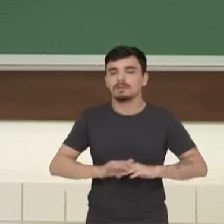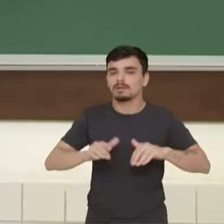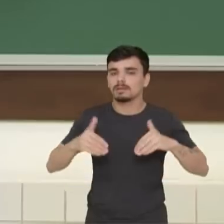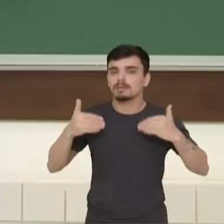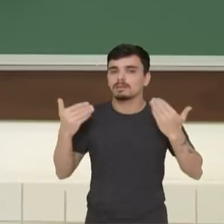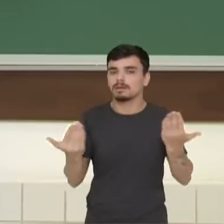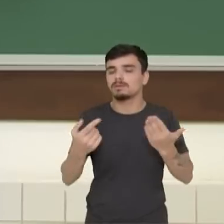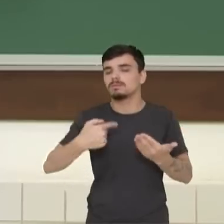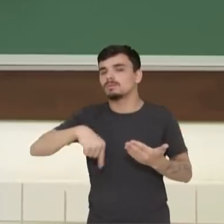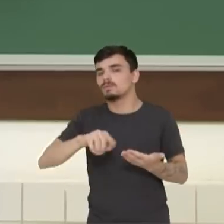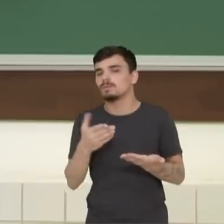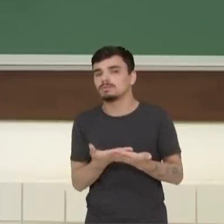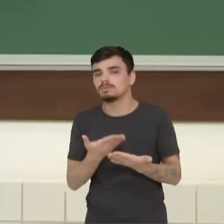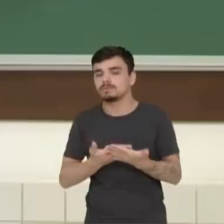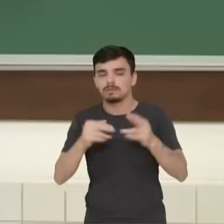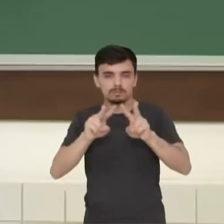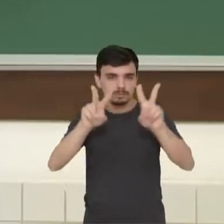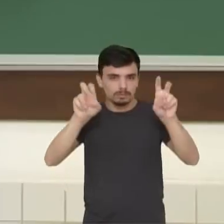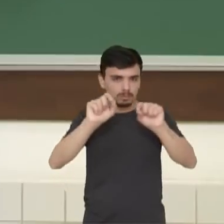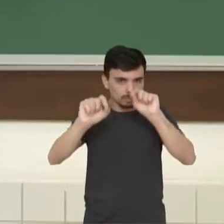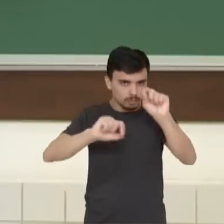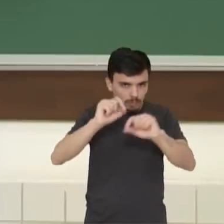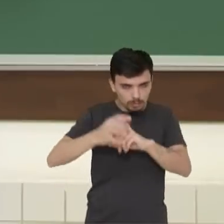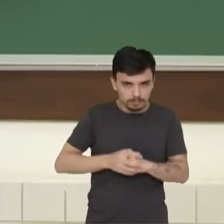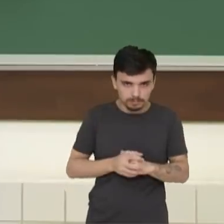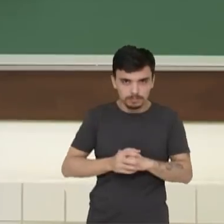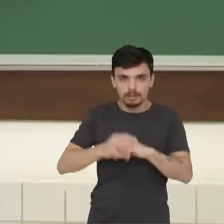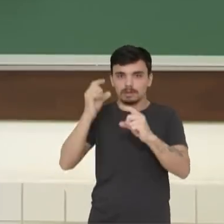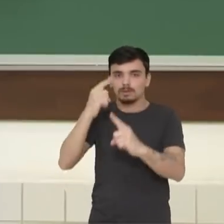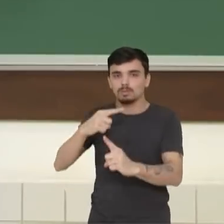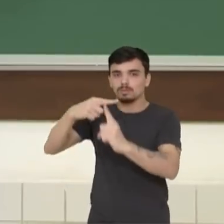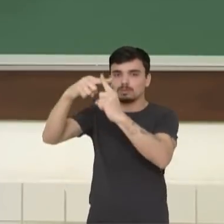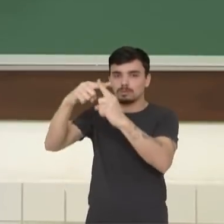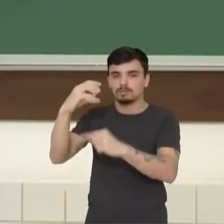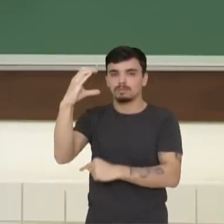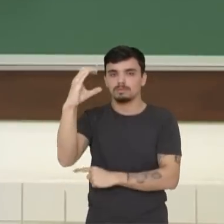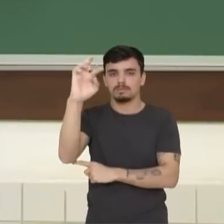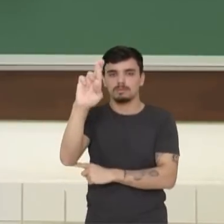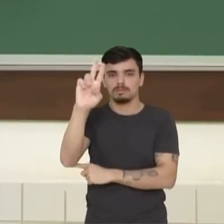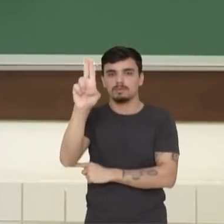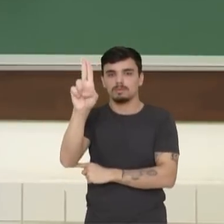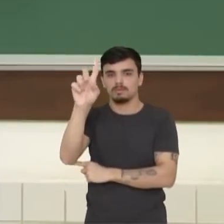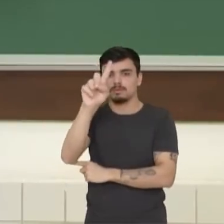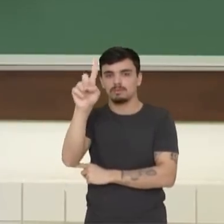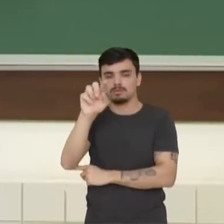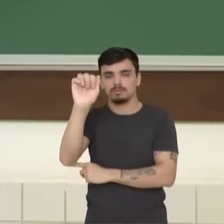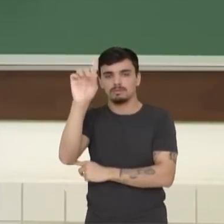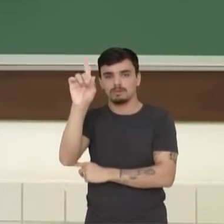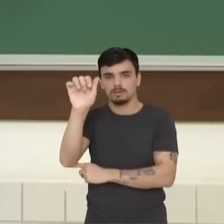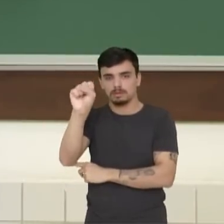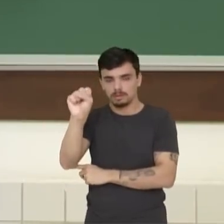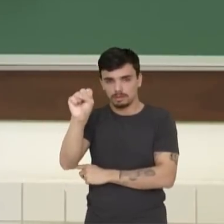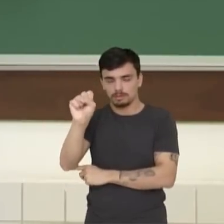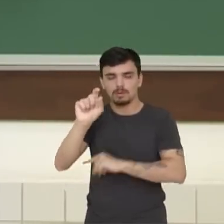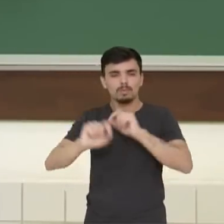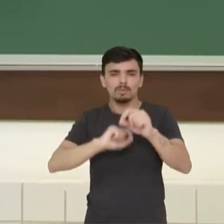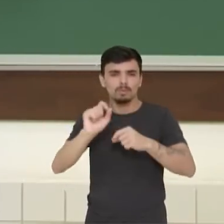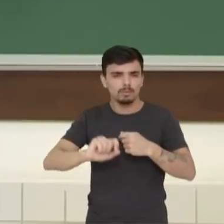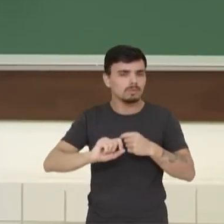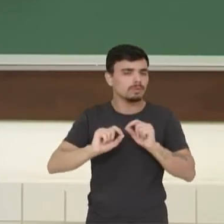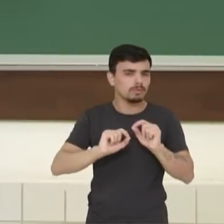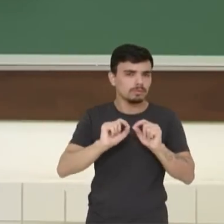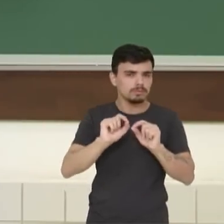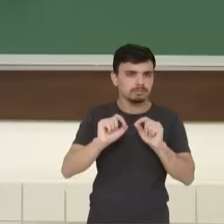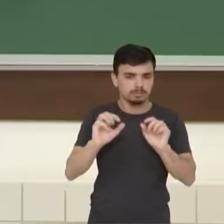então, estudamos sobre as cruzadas. As cruzadas, elas vão ser, então vamos ver quais são as